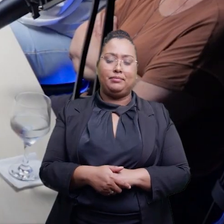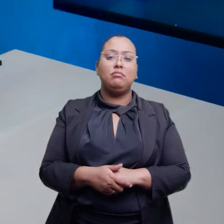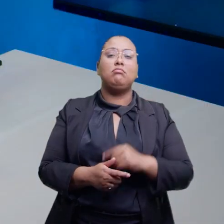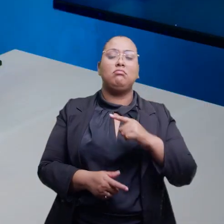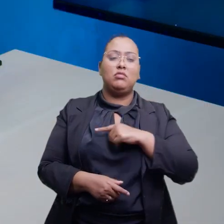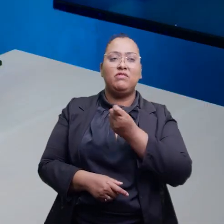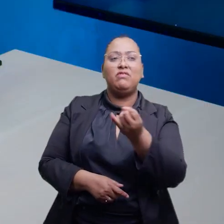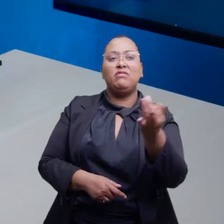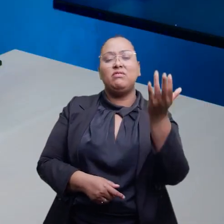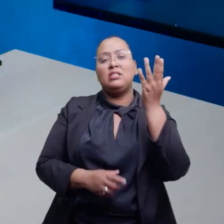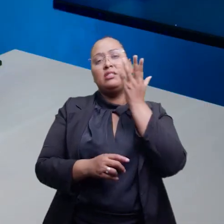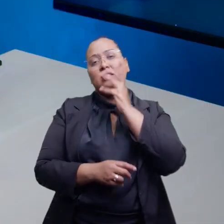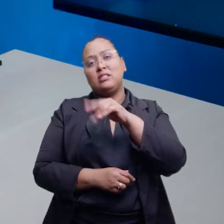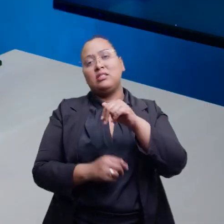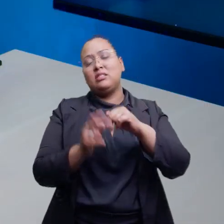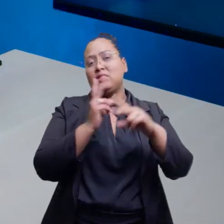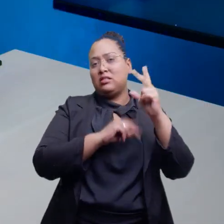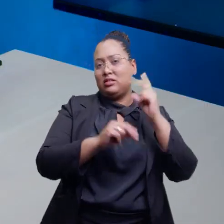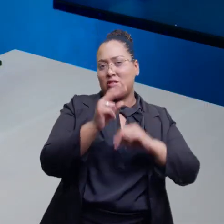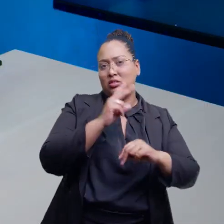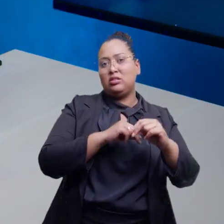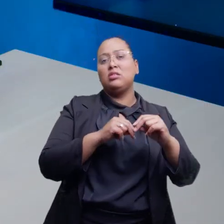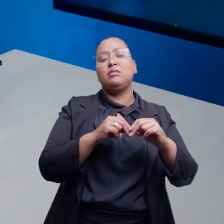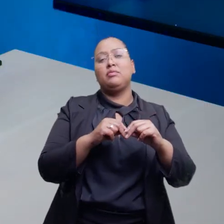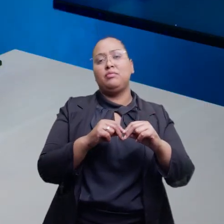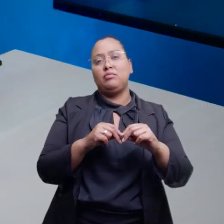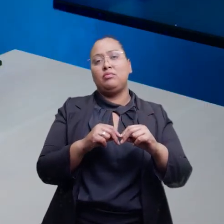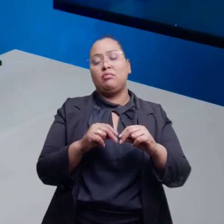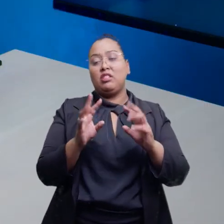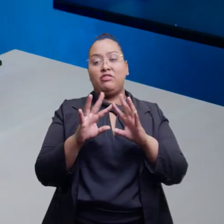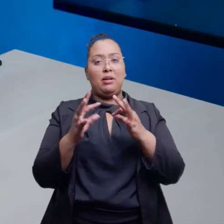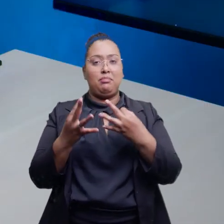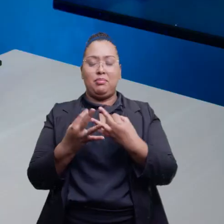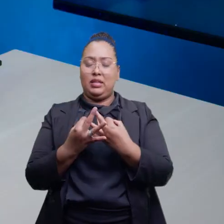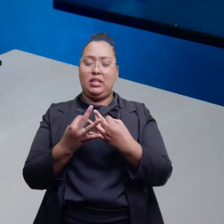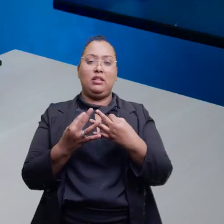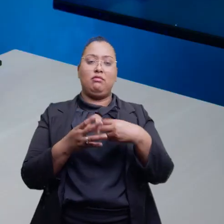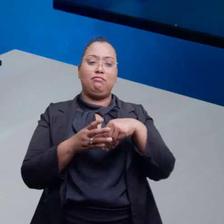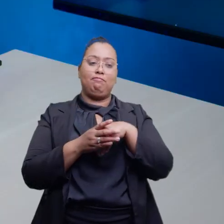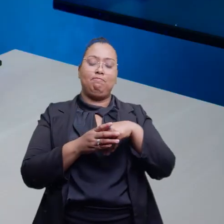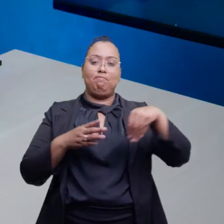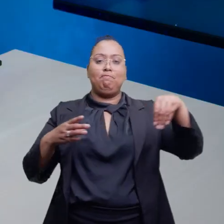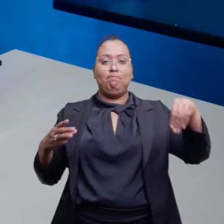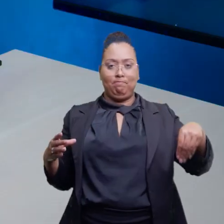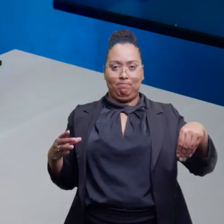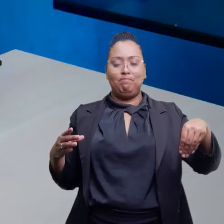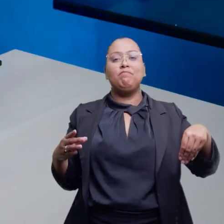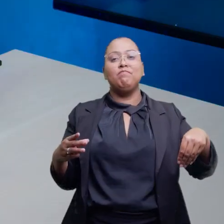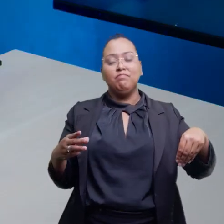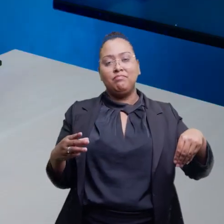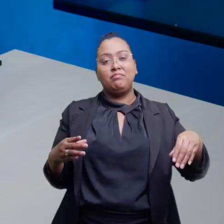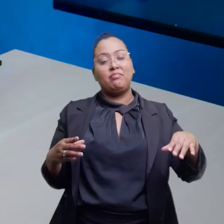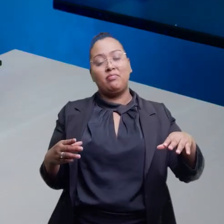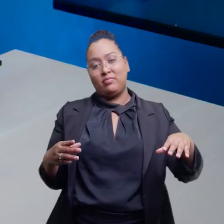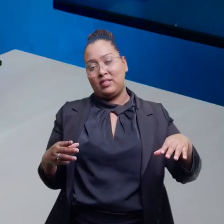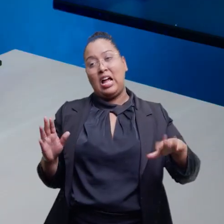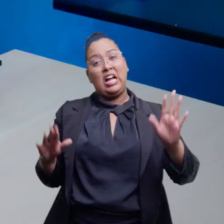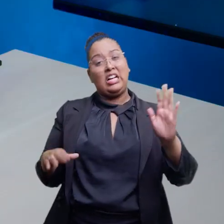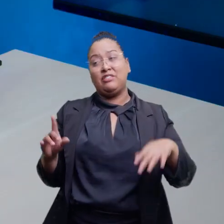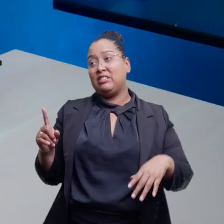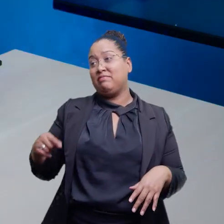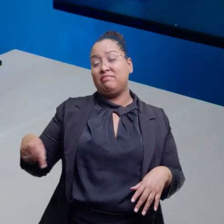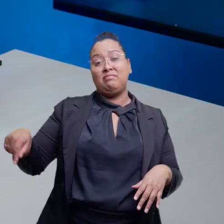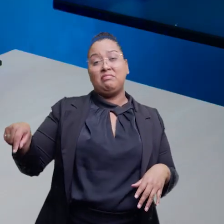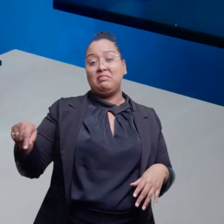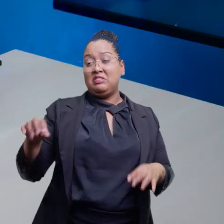tem muitas crianças e adolescentes que já estão, né, destituídas do poder familiar, com pouquíssimas ou nenhuma